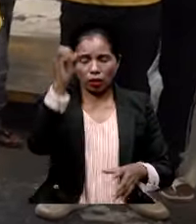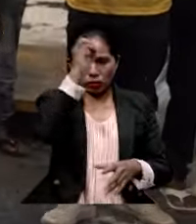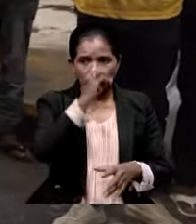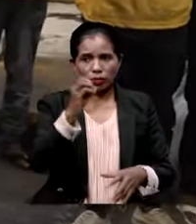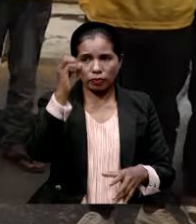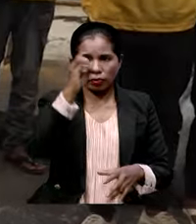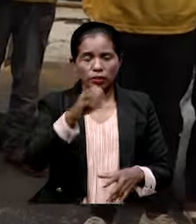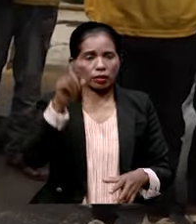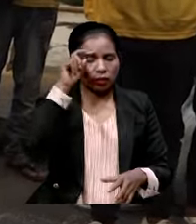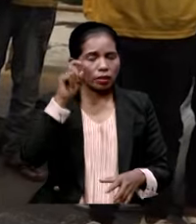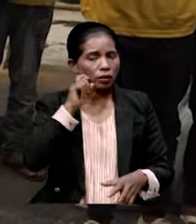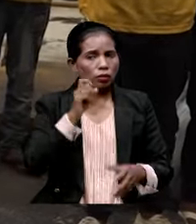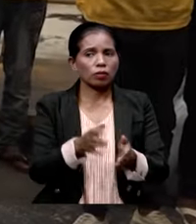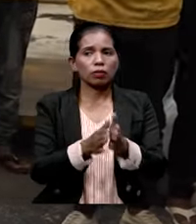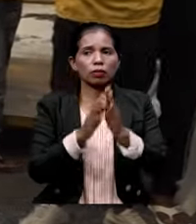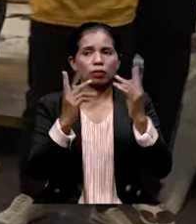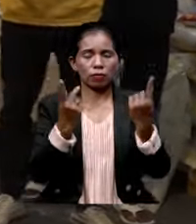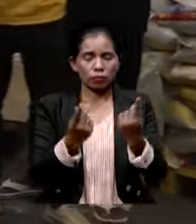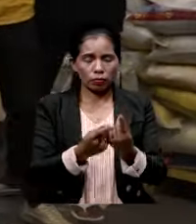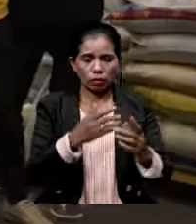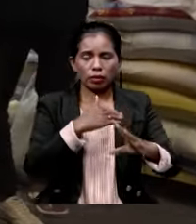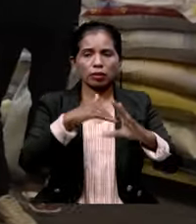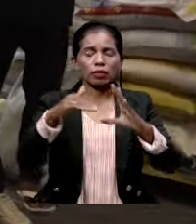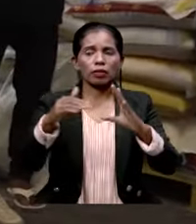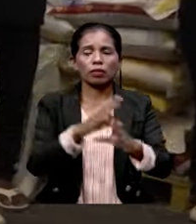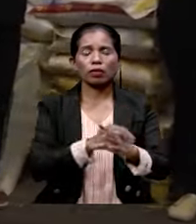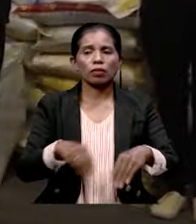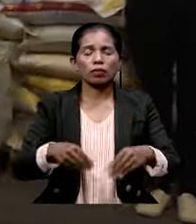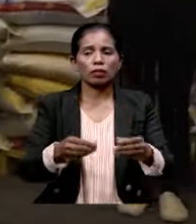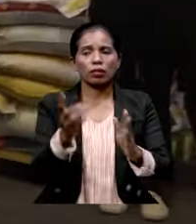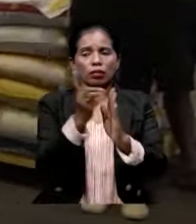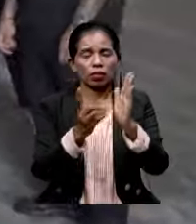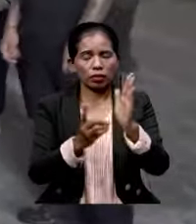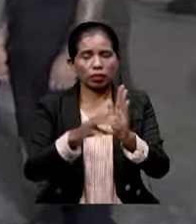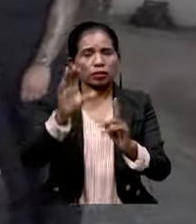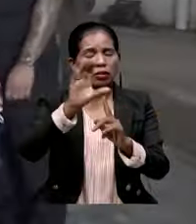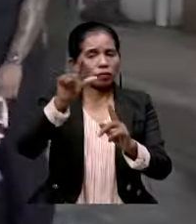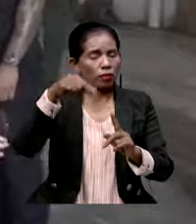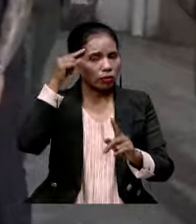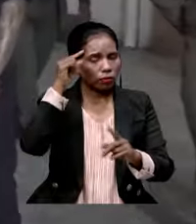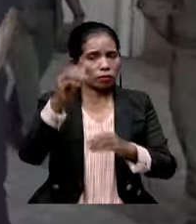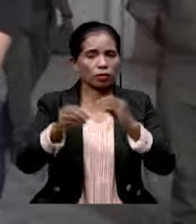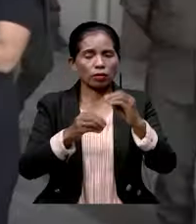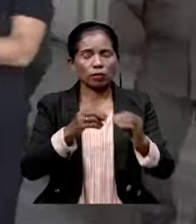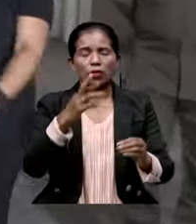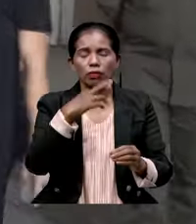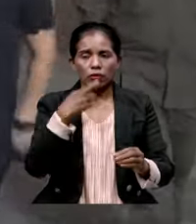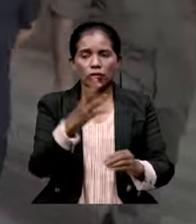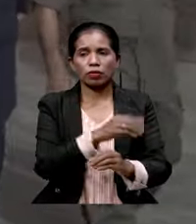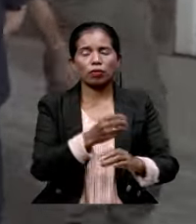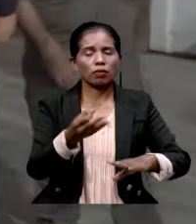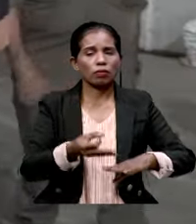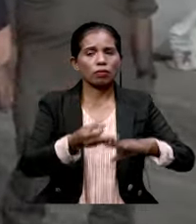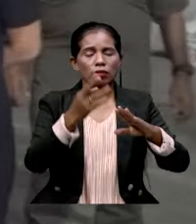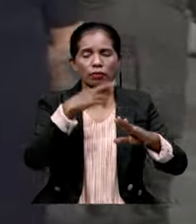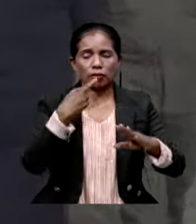Xanana Russo direita na imba companhia distribuidor Sira atufou dados ba chefe governo quando ba estoque Fos no Folim Fos. Antes